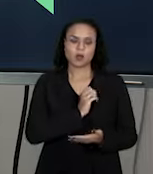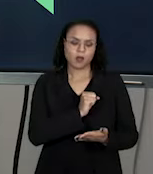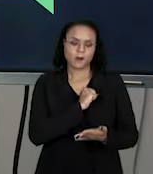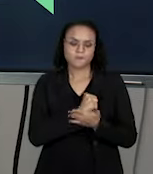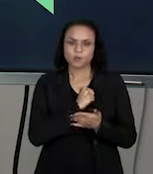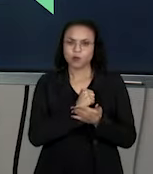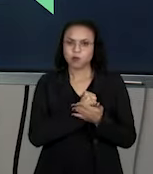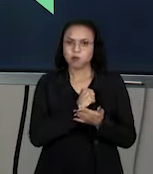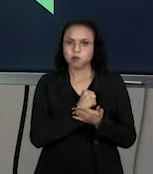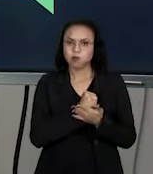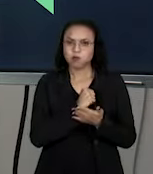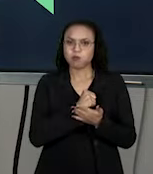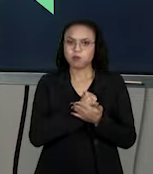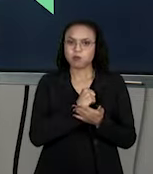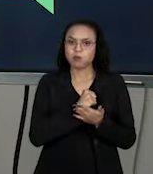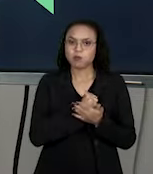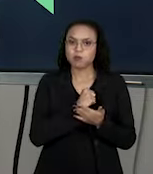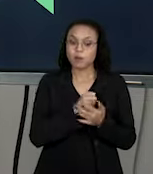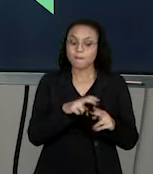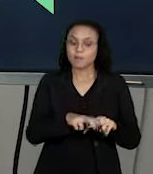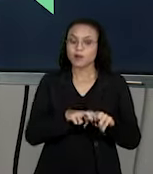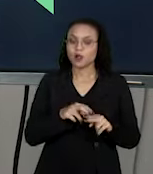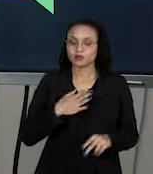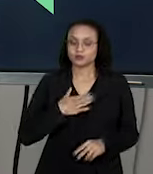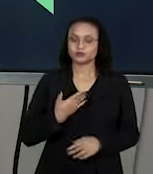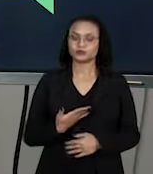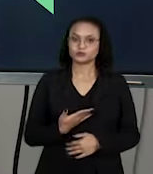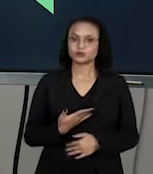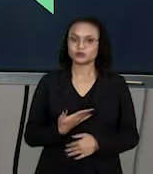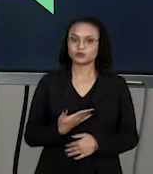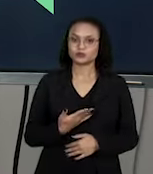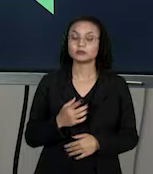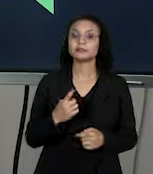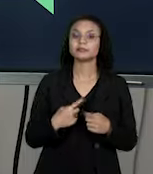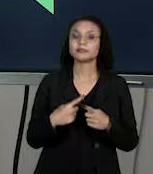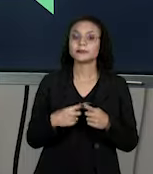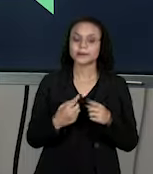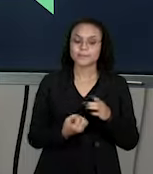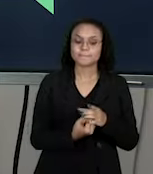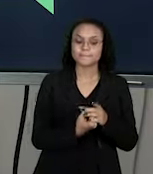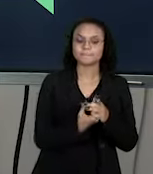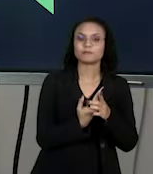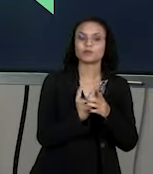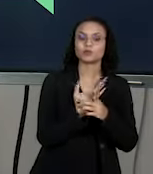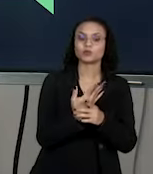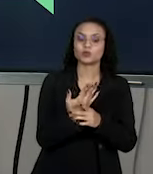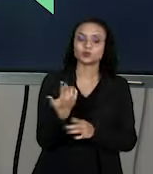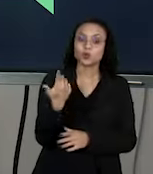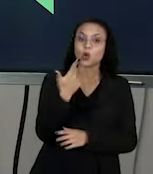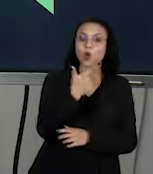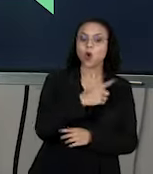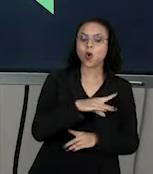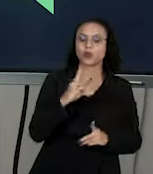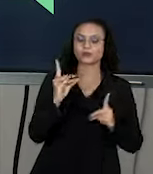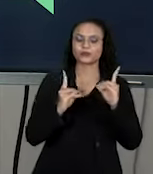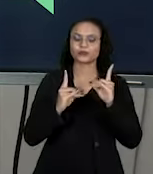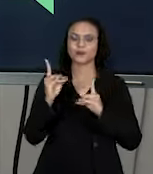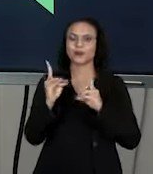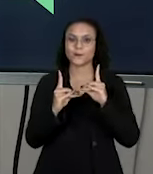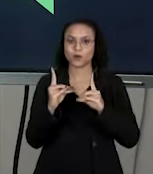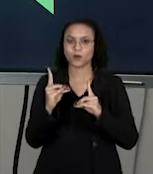no processo de susto, você vai ter a produção antagônica de outro hormônio que